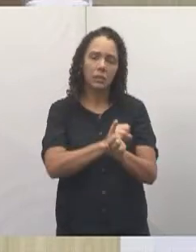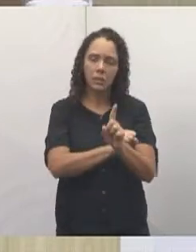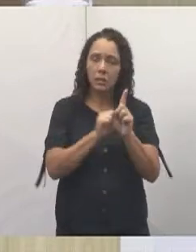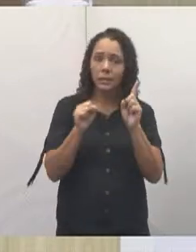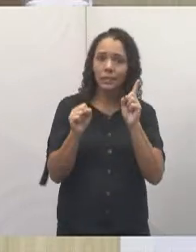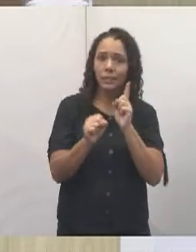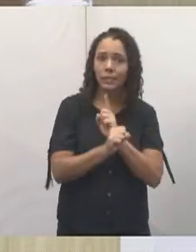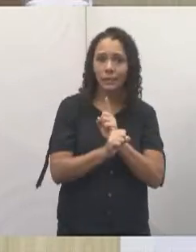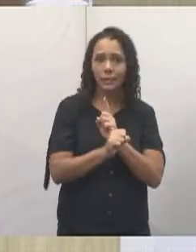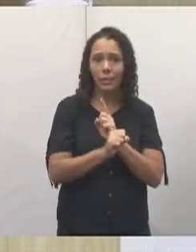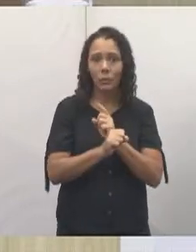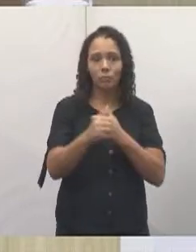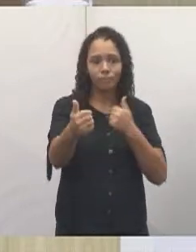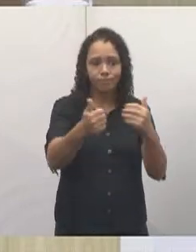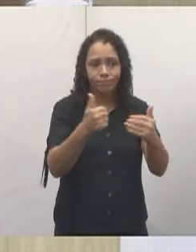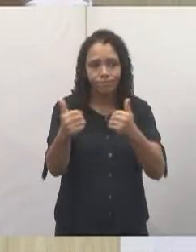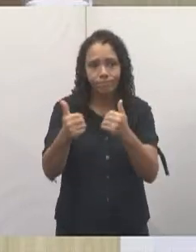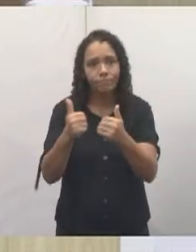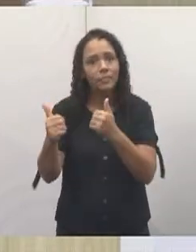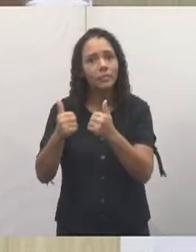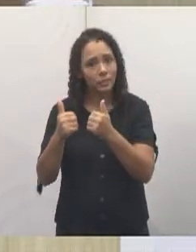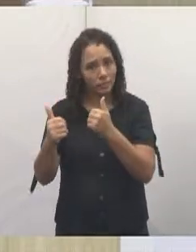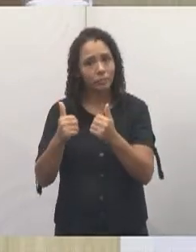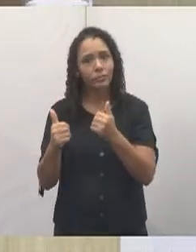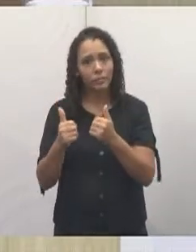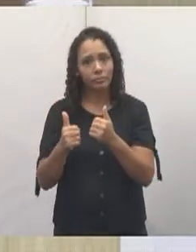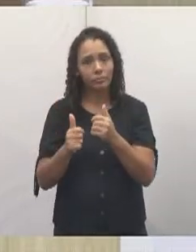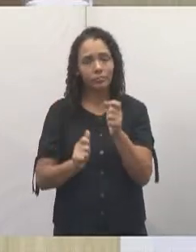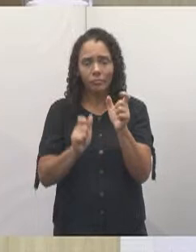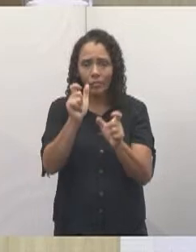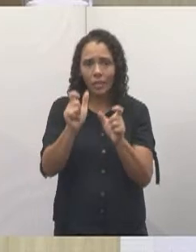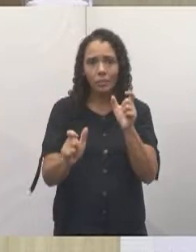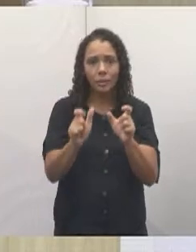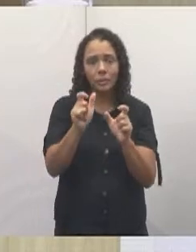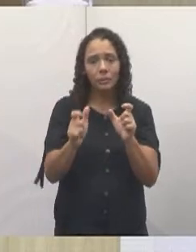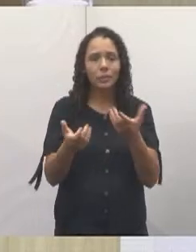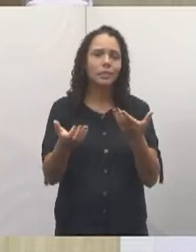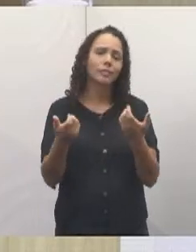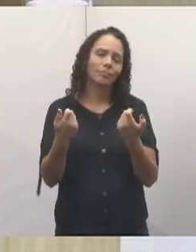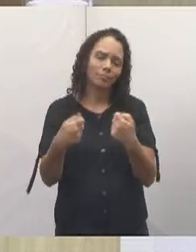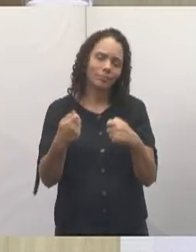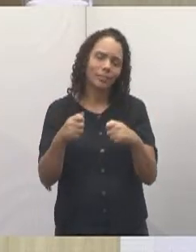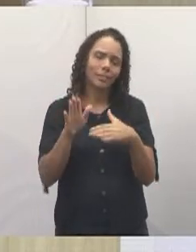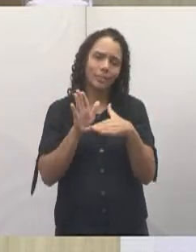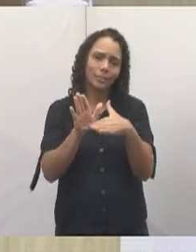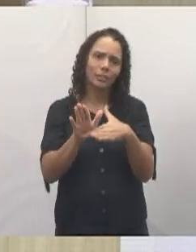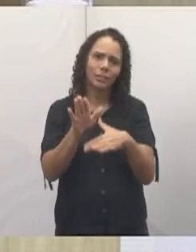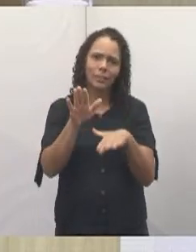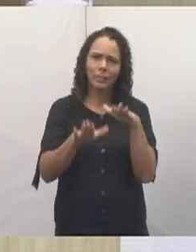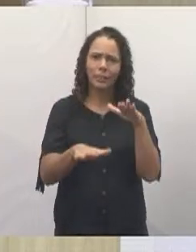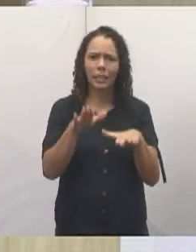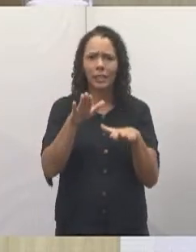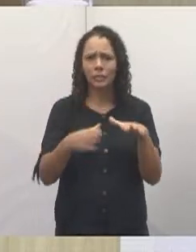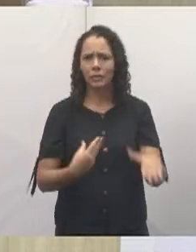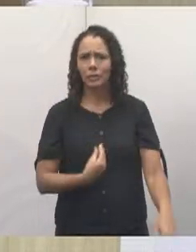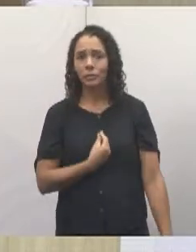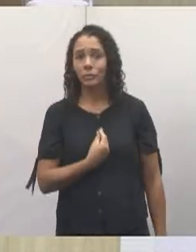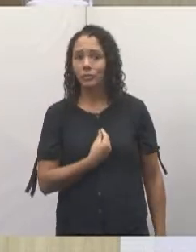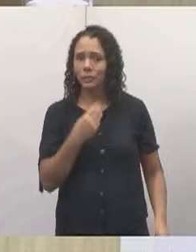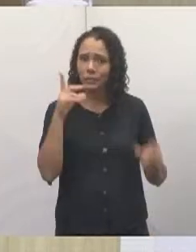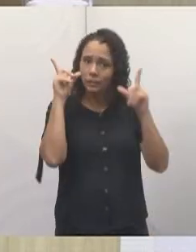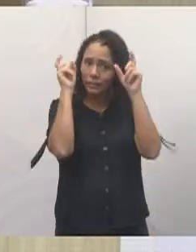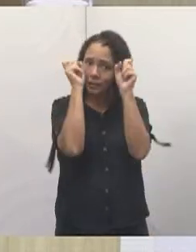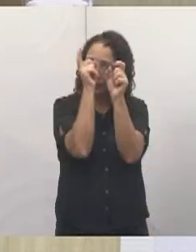procuram, como todos citaram aqui, que nos procuram muitas vezes em situação de vulnerabilidade,